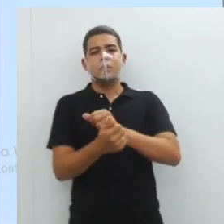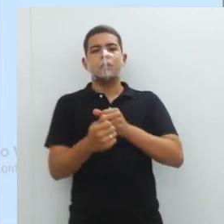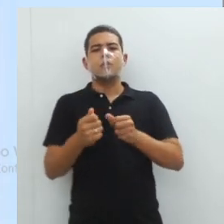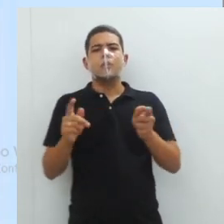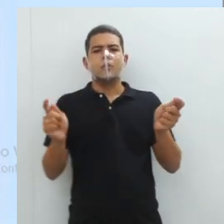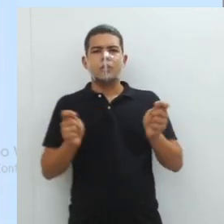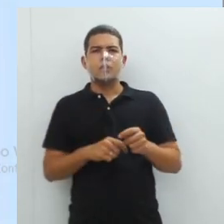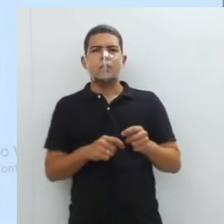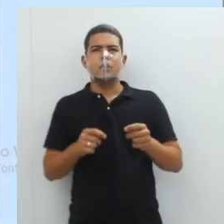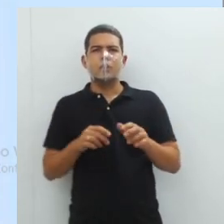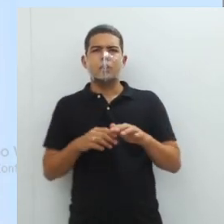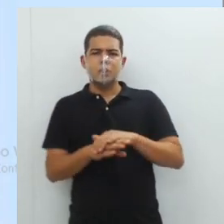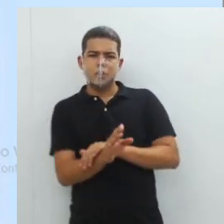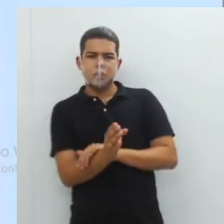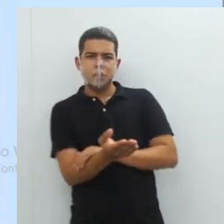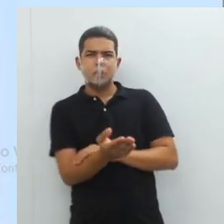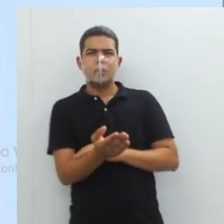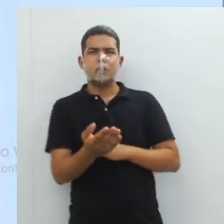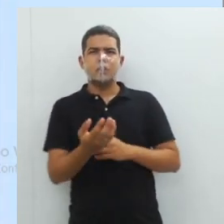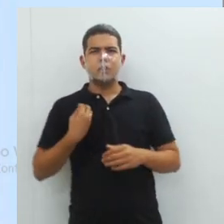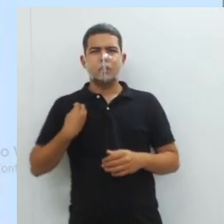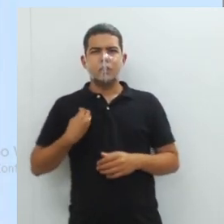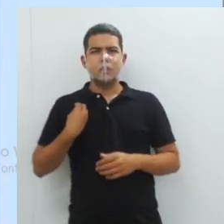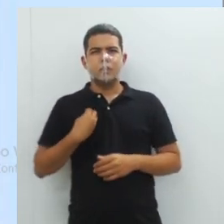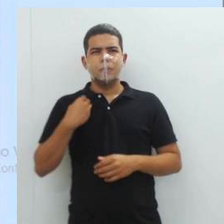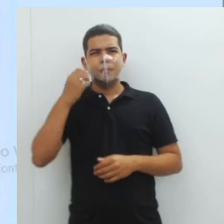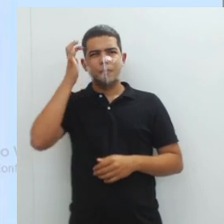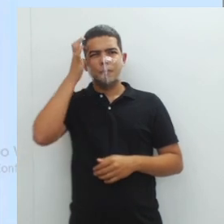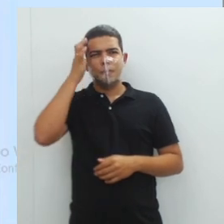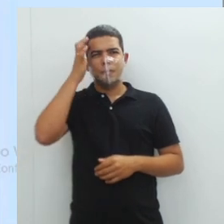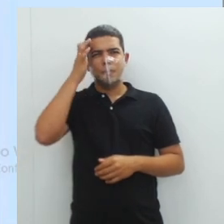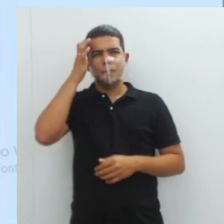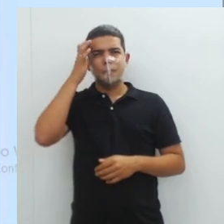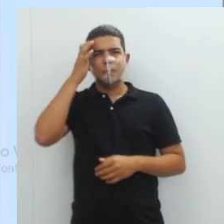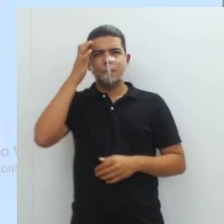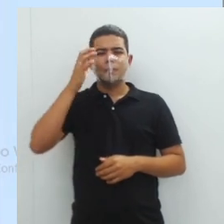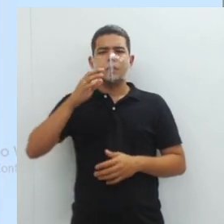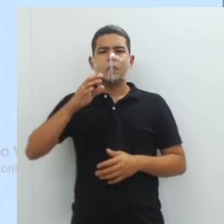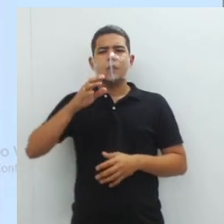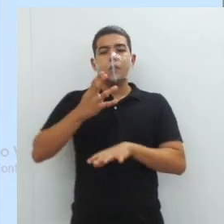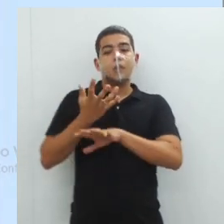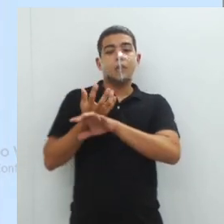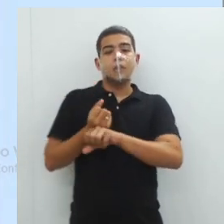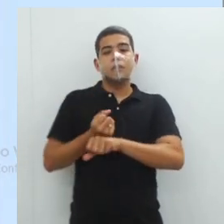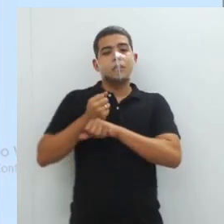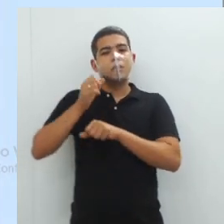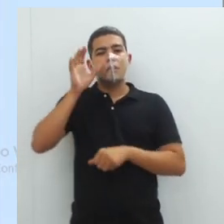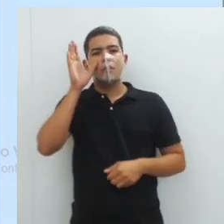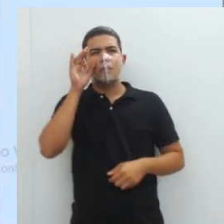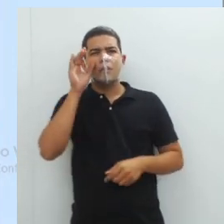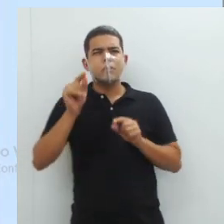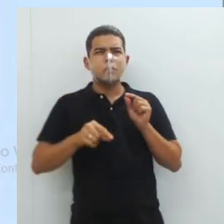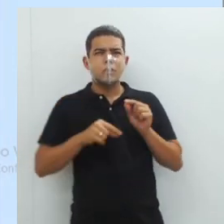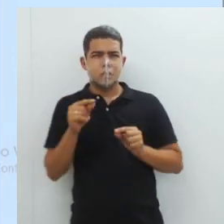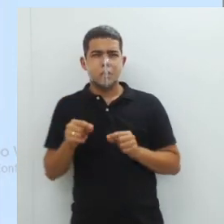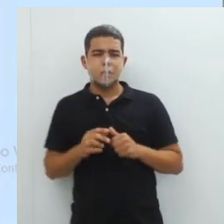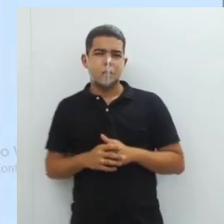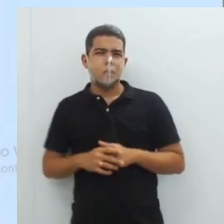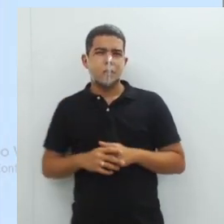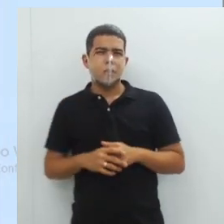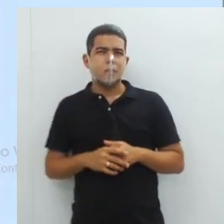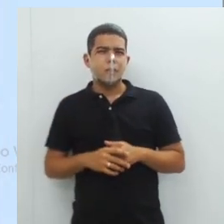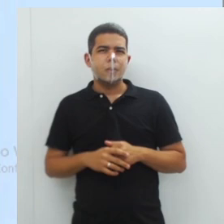estratégias para melhorar a nossa convivência. E algumas curiosidades da caatinga, sobre o bioma caatinga.